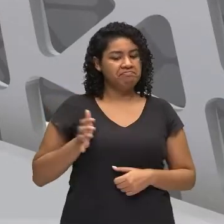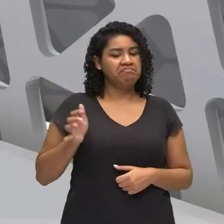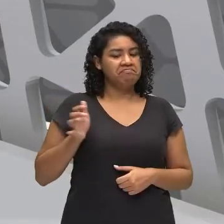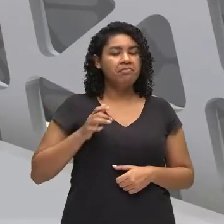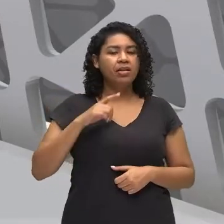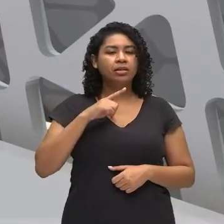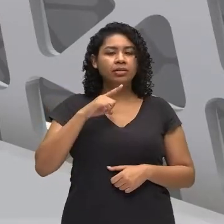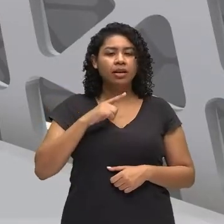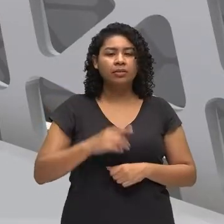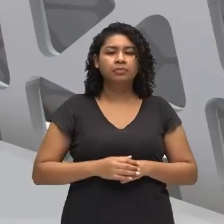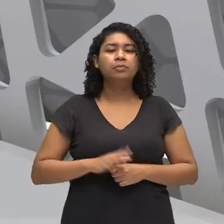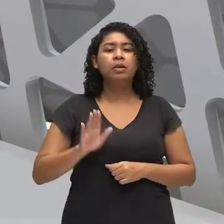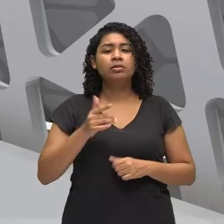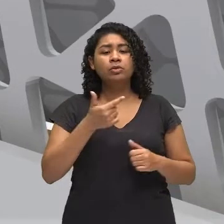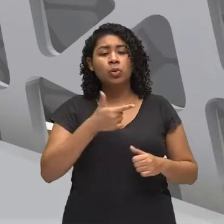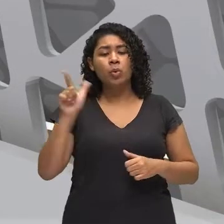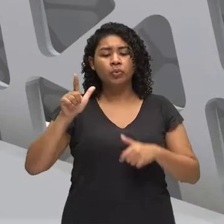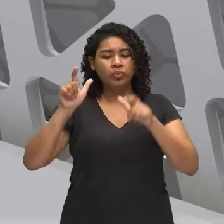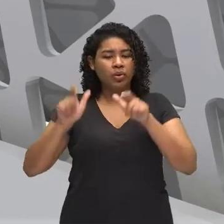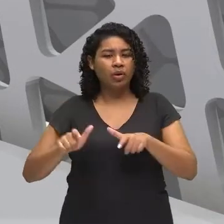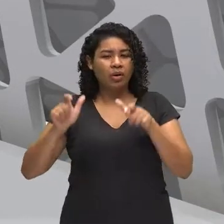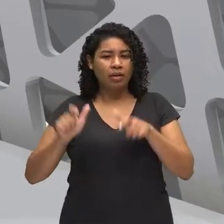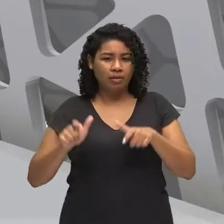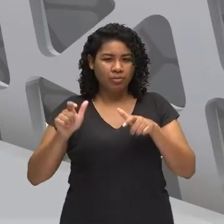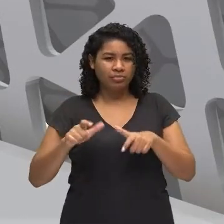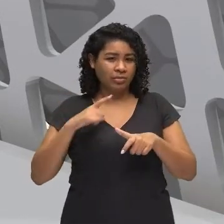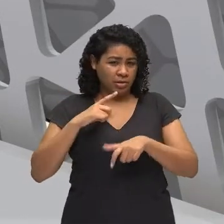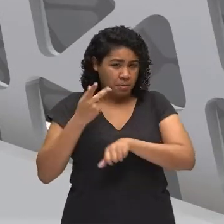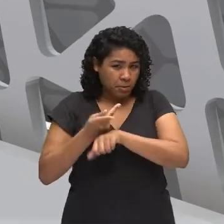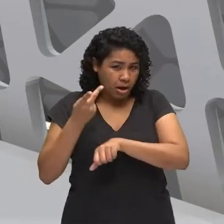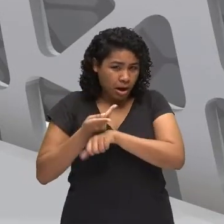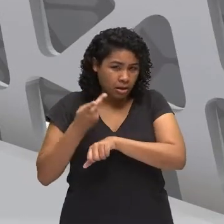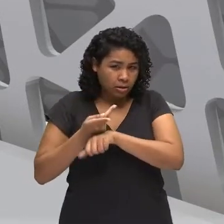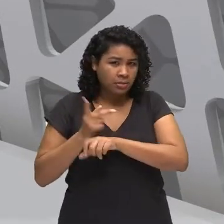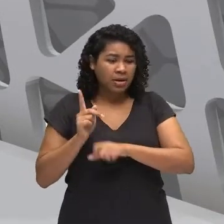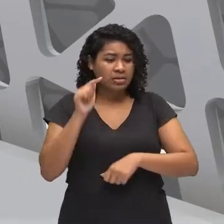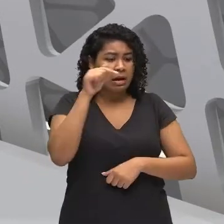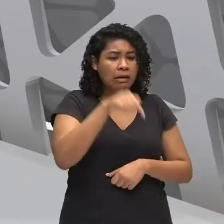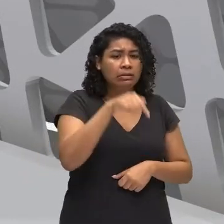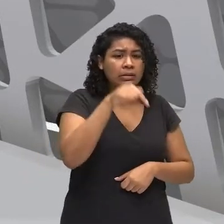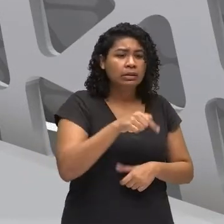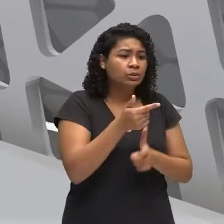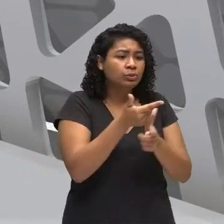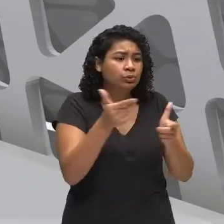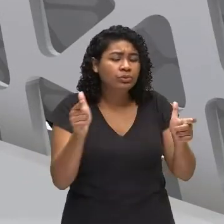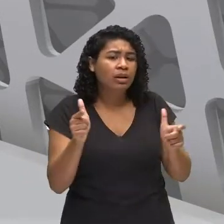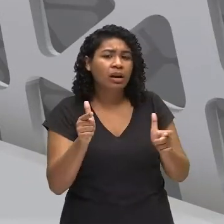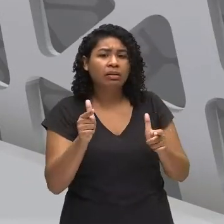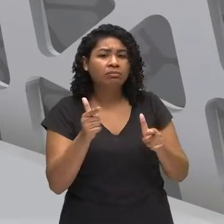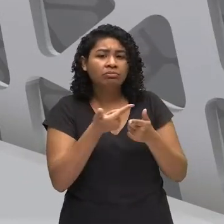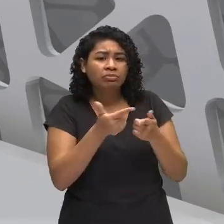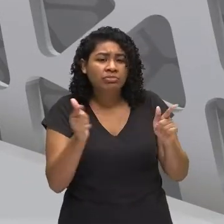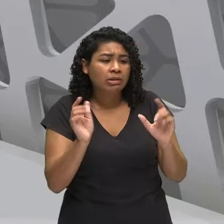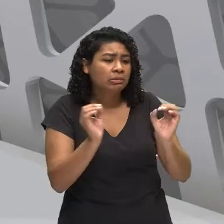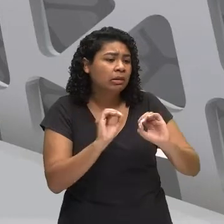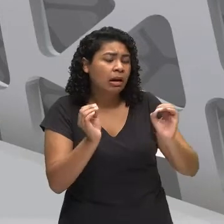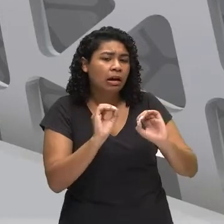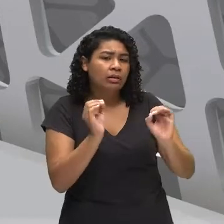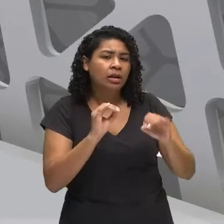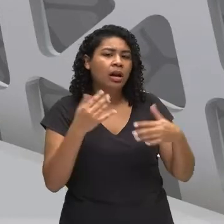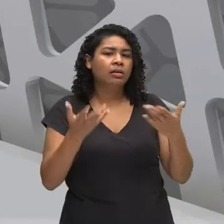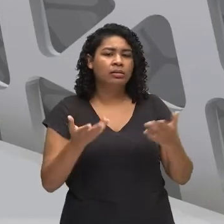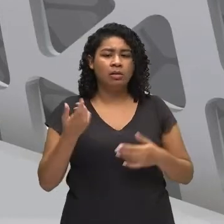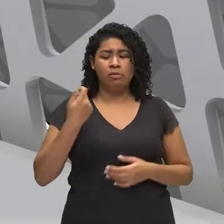nessa outra região de exploração eles encontraram prata, e aqui não encontraram nenhum tipo de metal precioso, vocês acham para